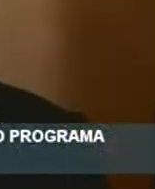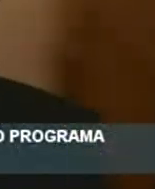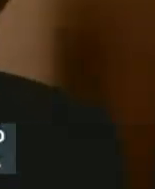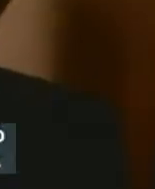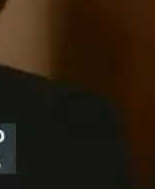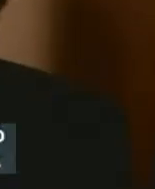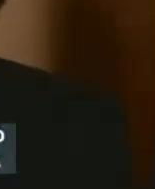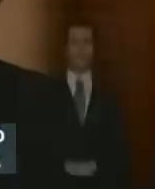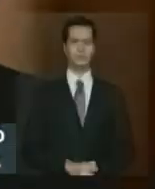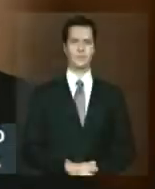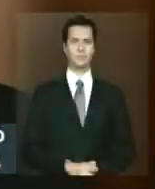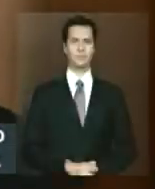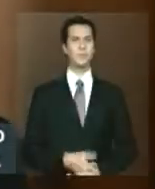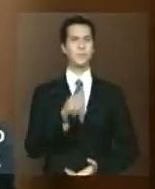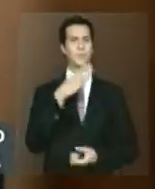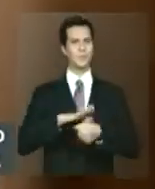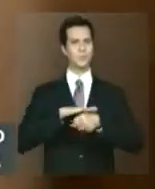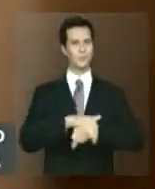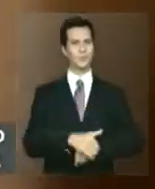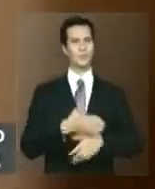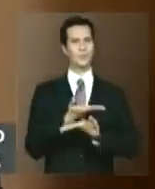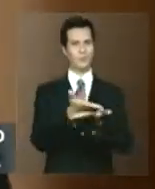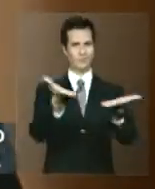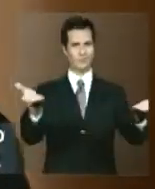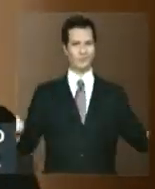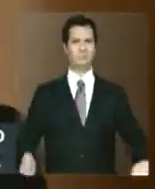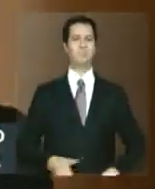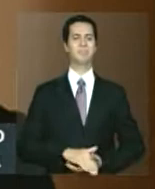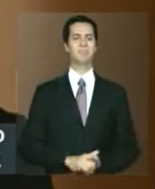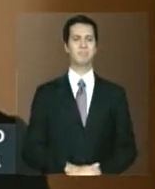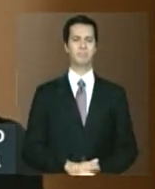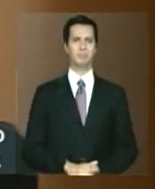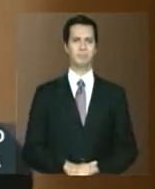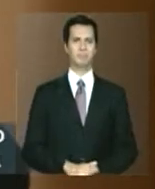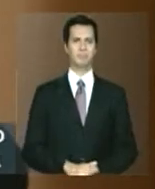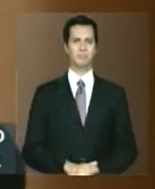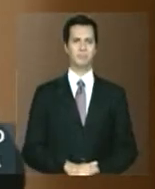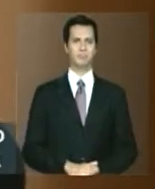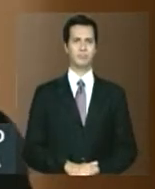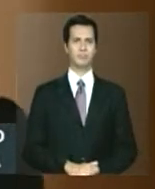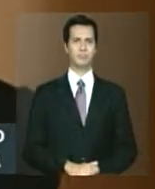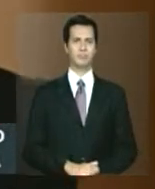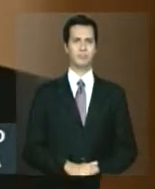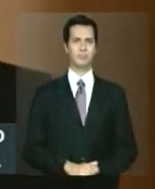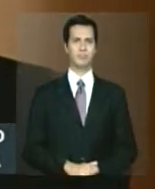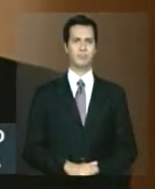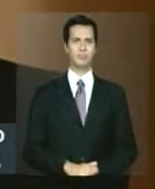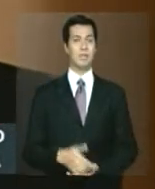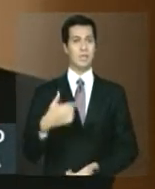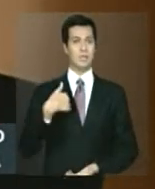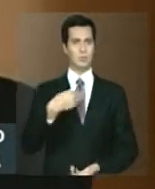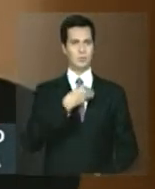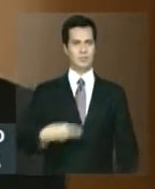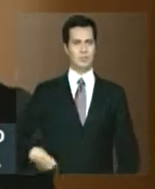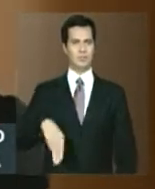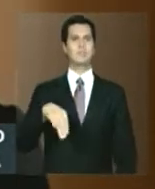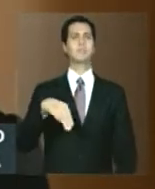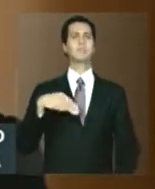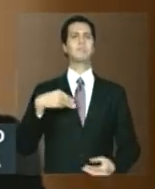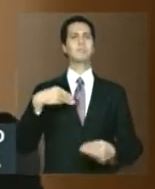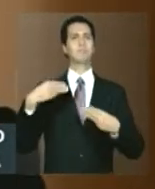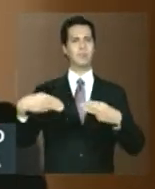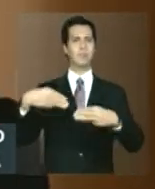Boa noite a todas e a todos eh eu quero em nome da SPM e em meu